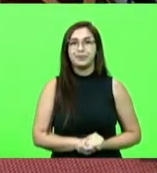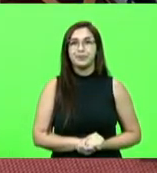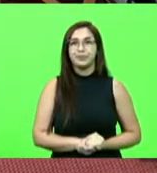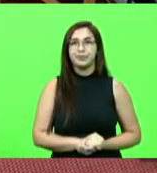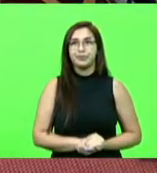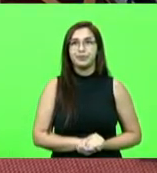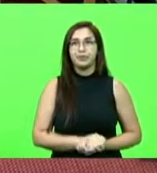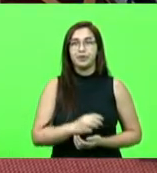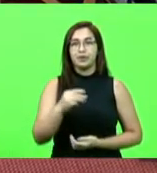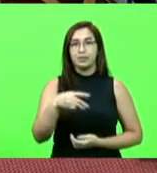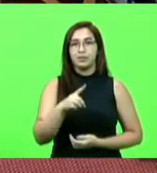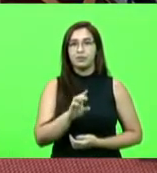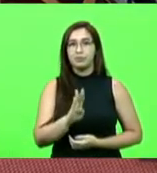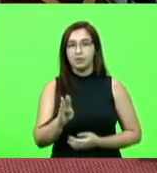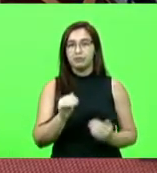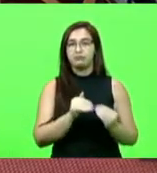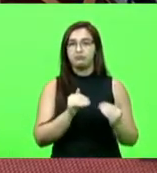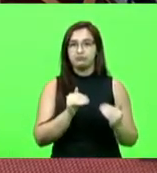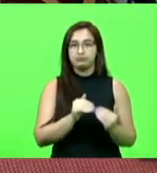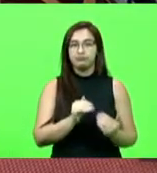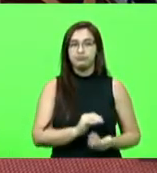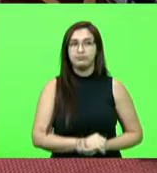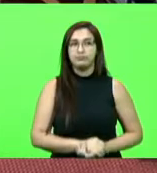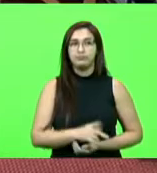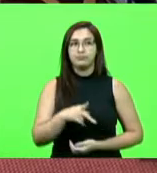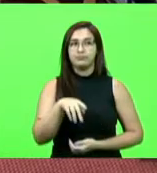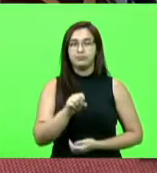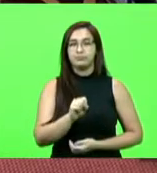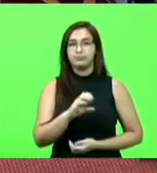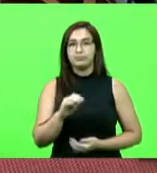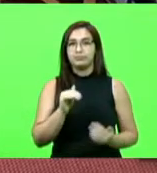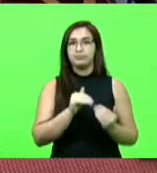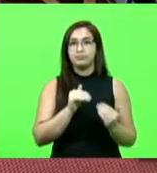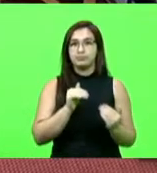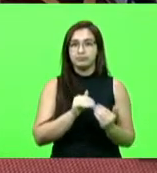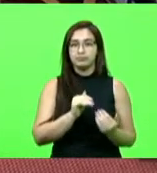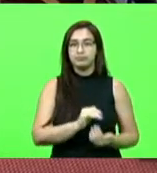MDB de acordo, presidente. PSC de acordo, senhor